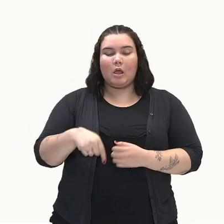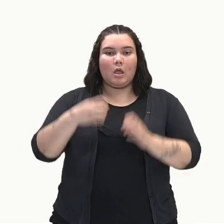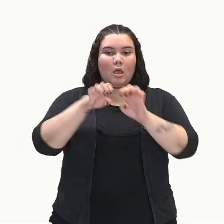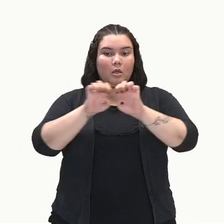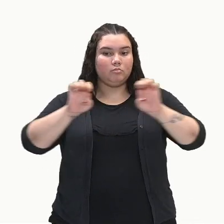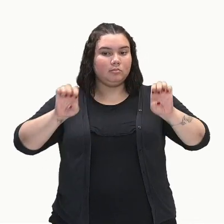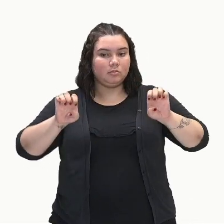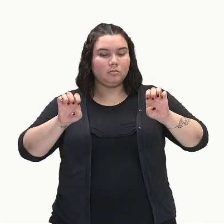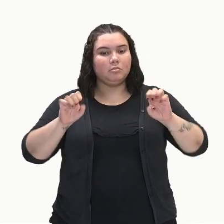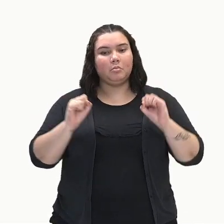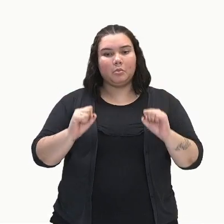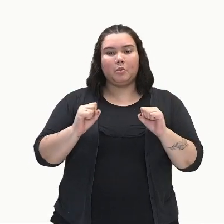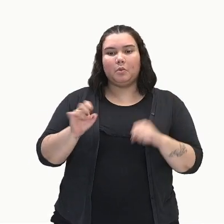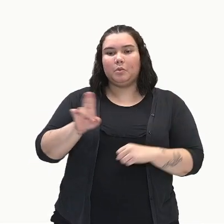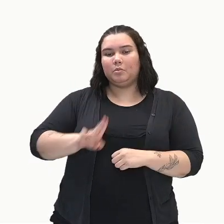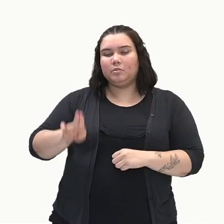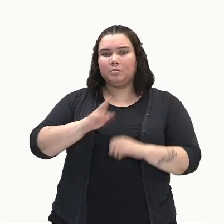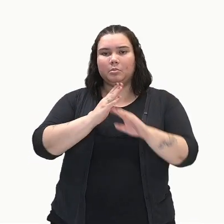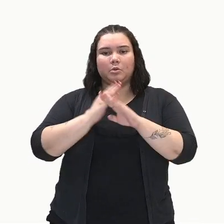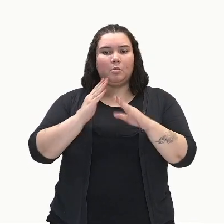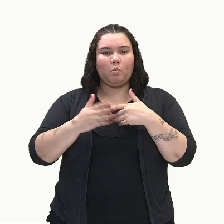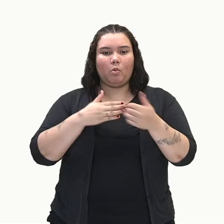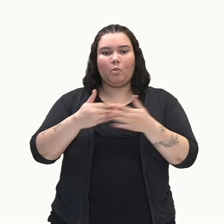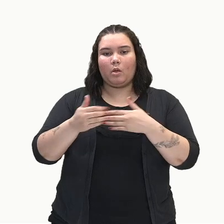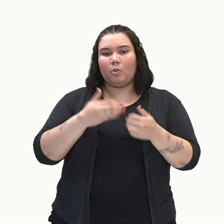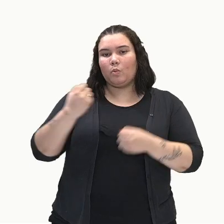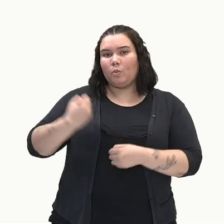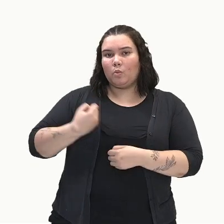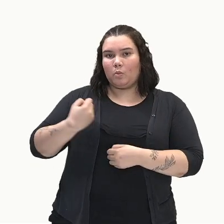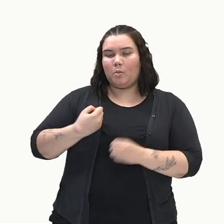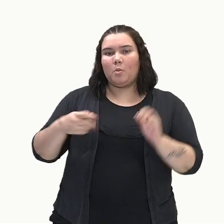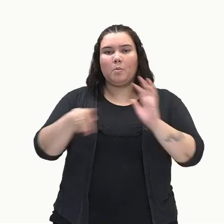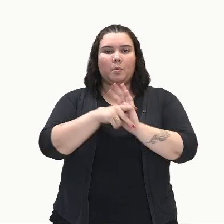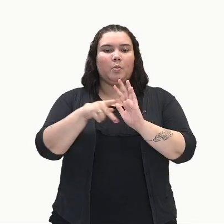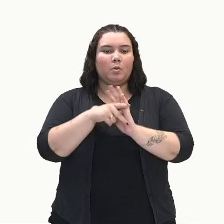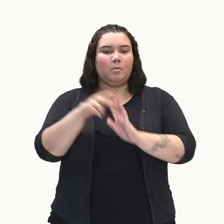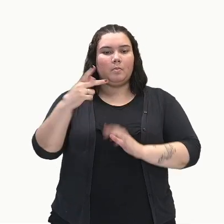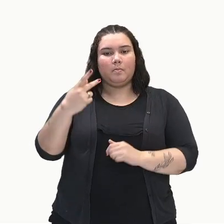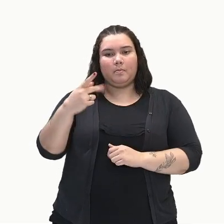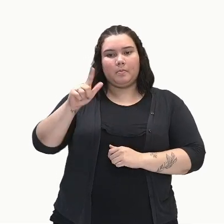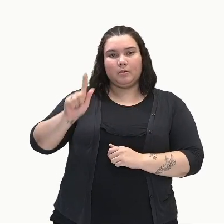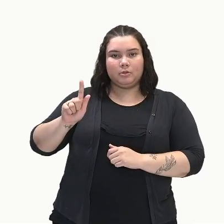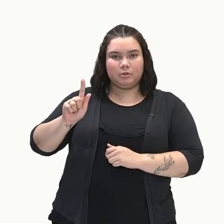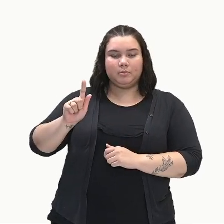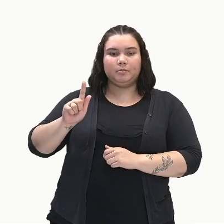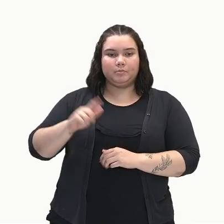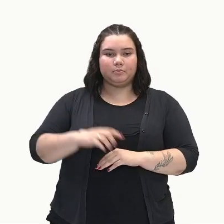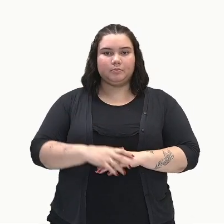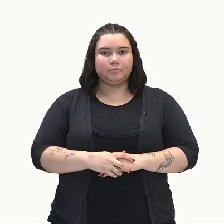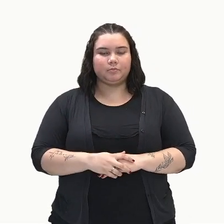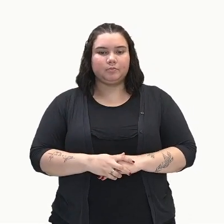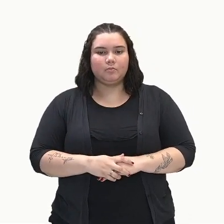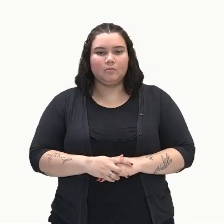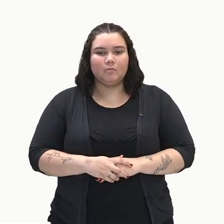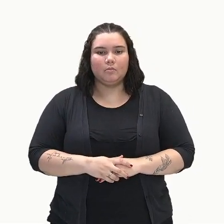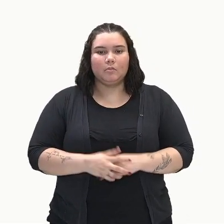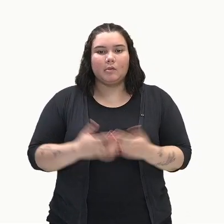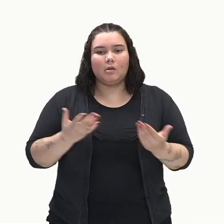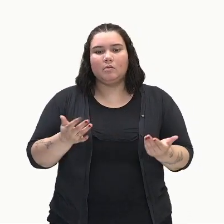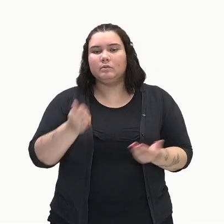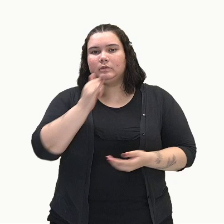que pode ser usada para encontrar um termo qualquer. Então eu quero